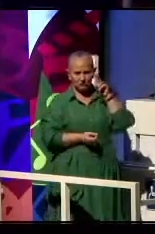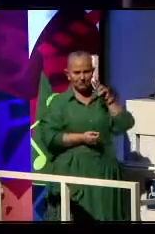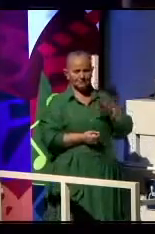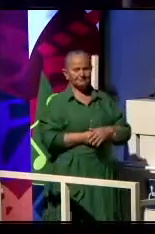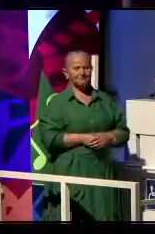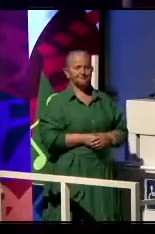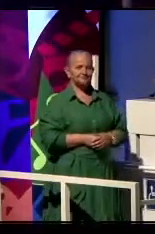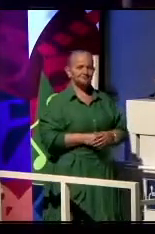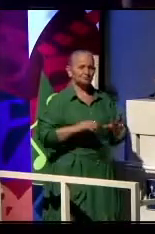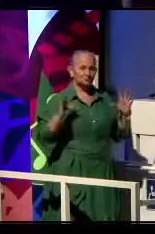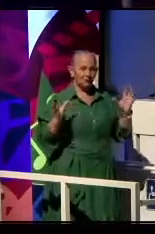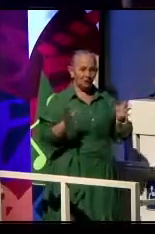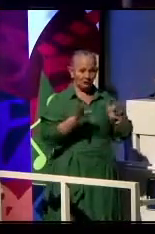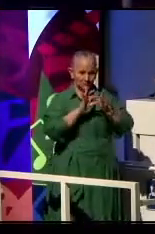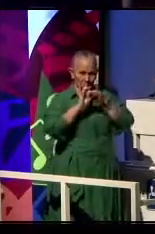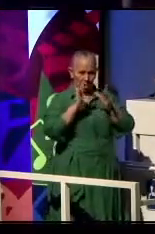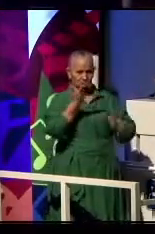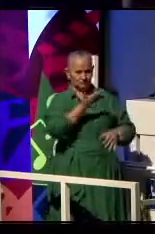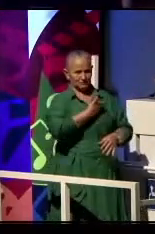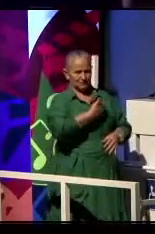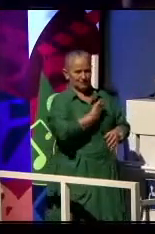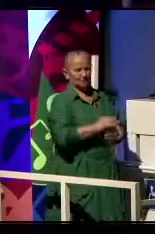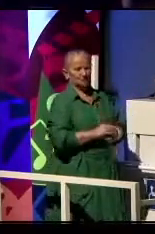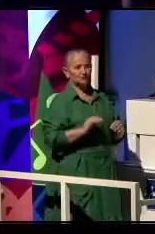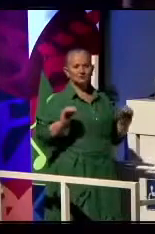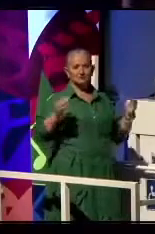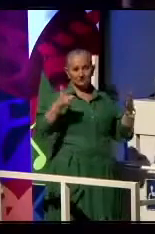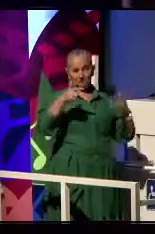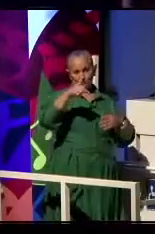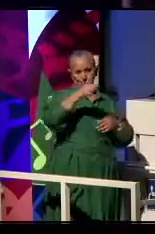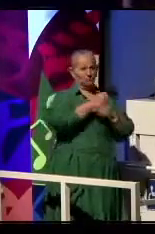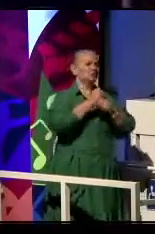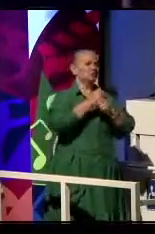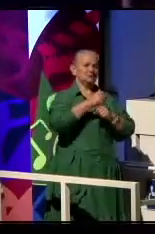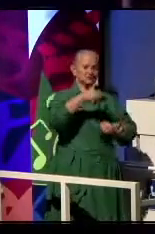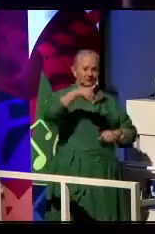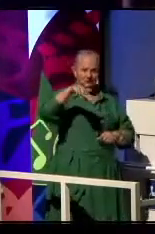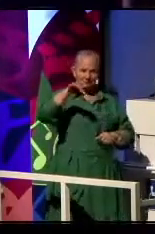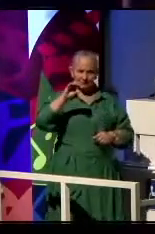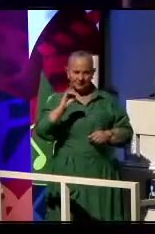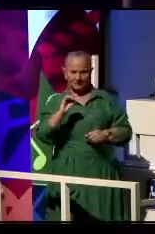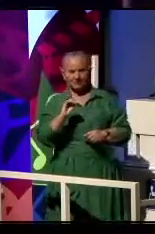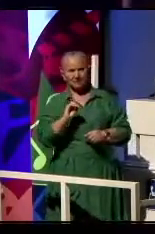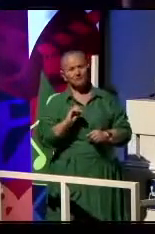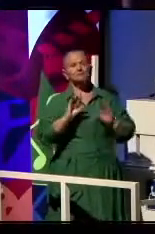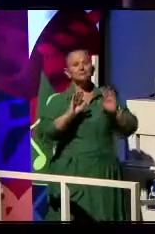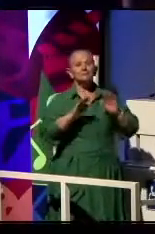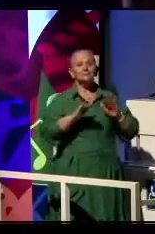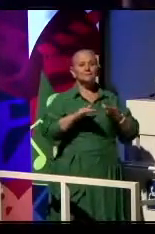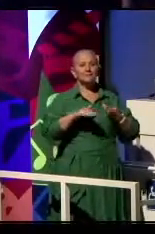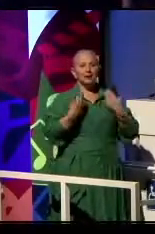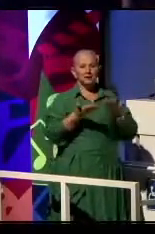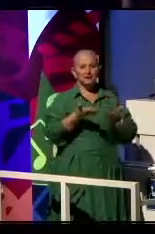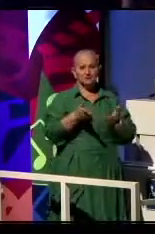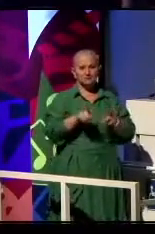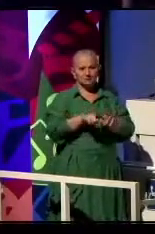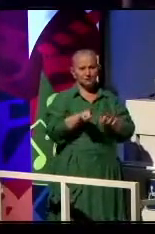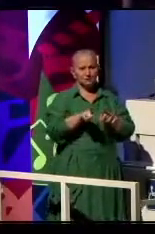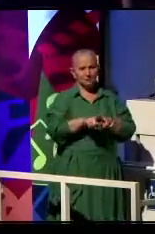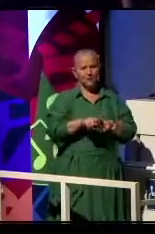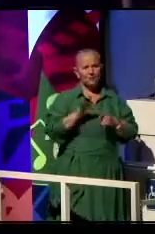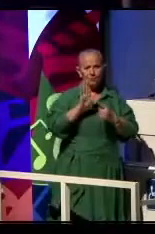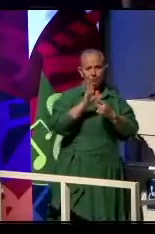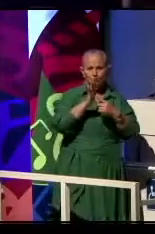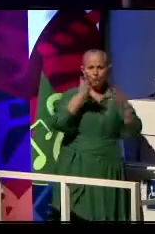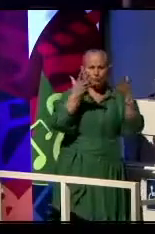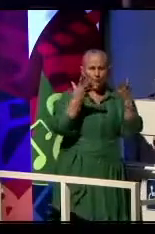Esquina aconteceu, né, na década de 70, mas ele influenciou, né, influencia muitos